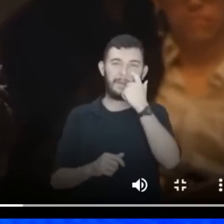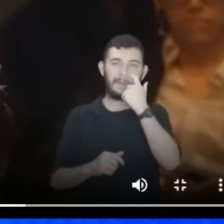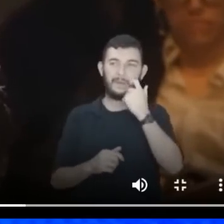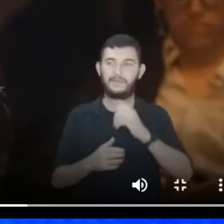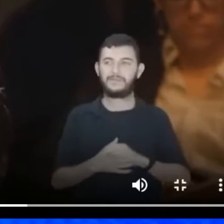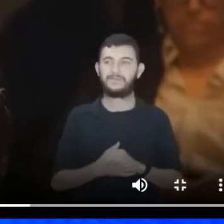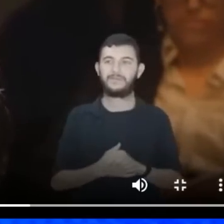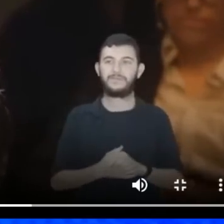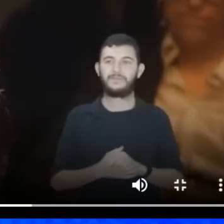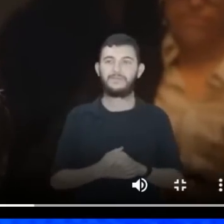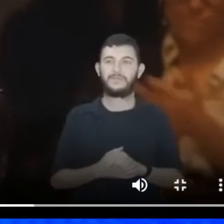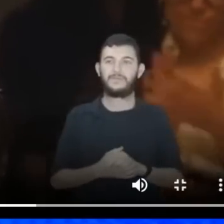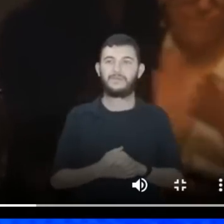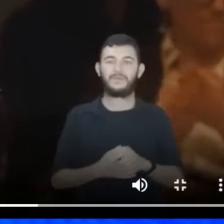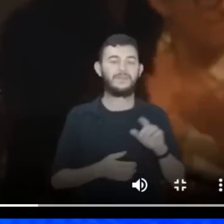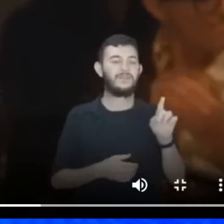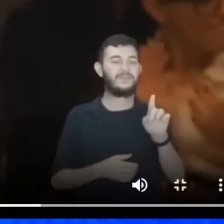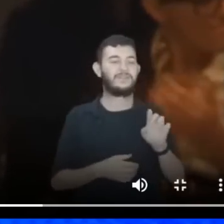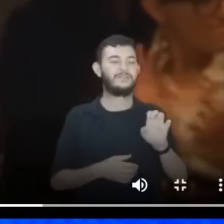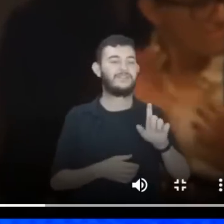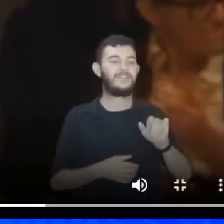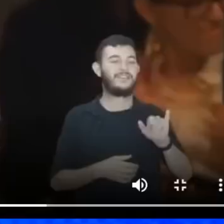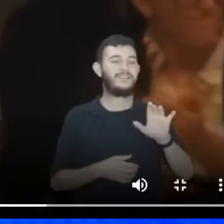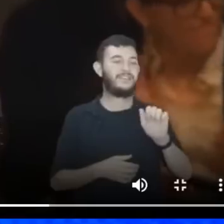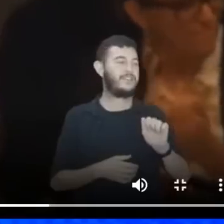Zélia Duncan.